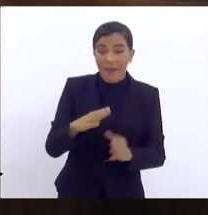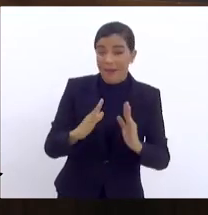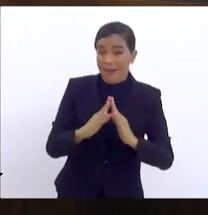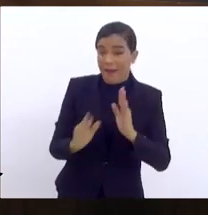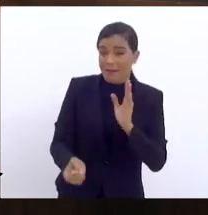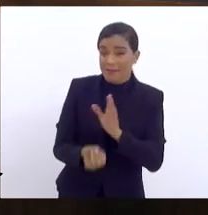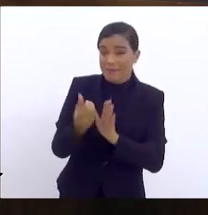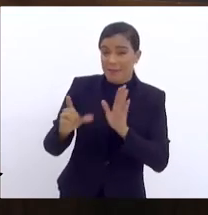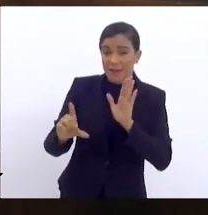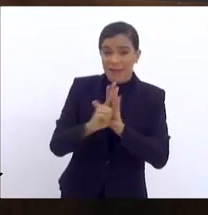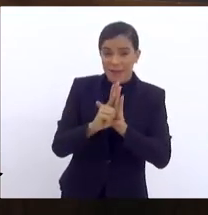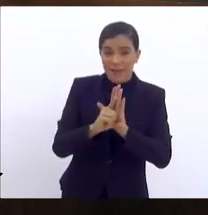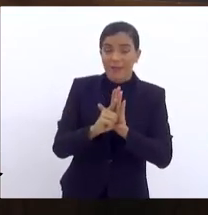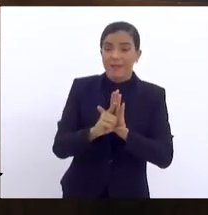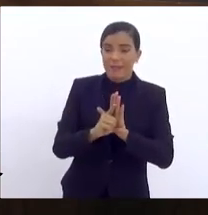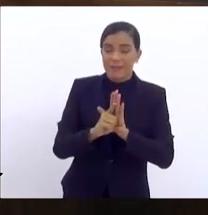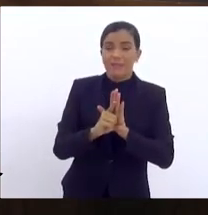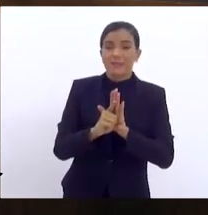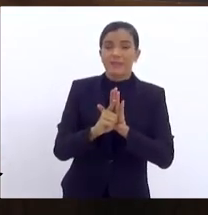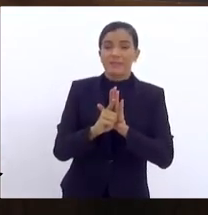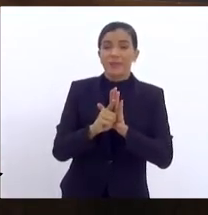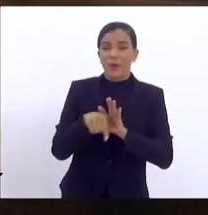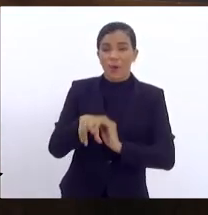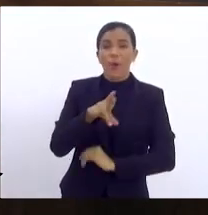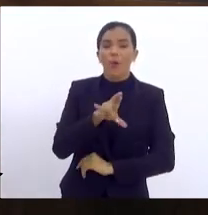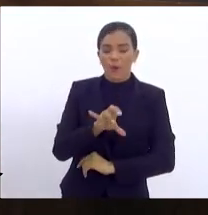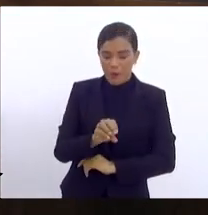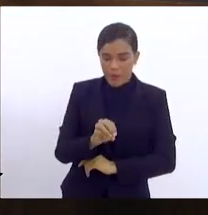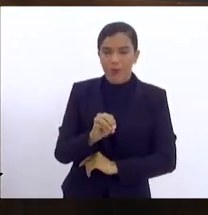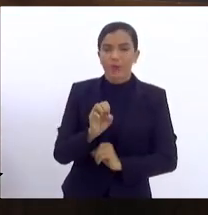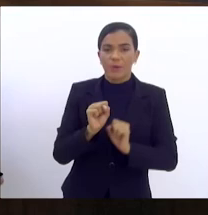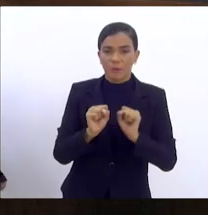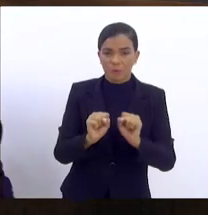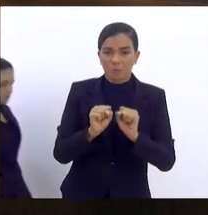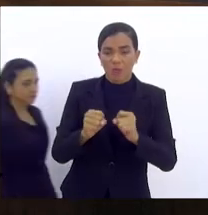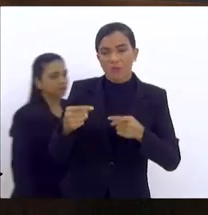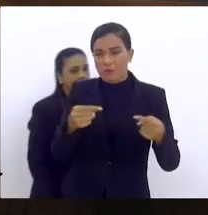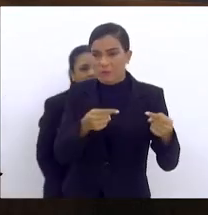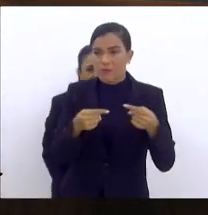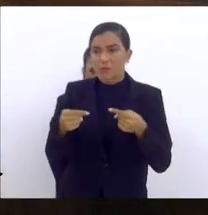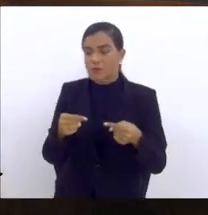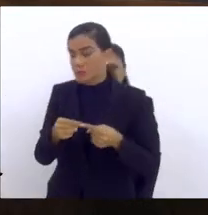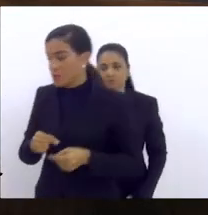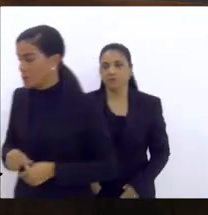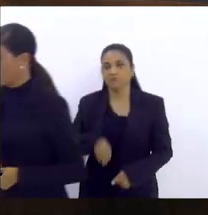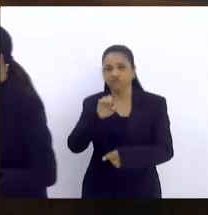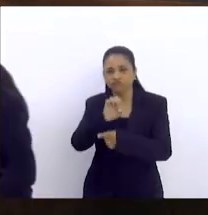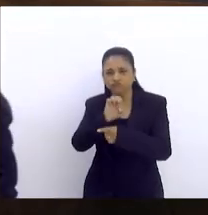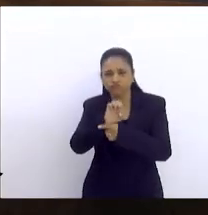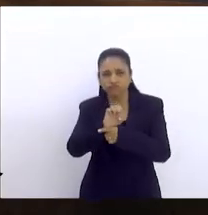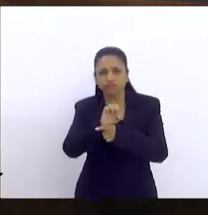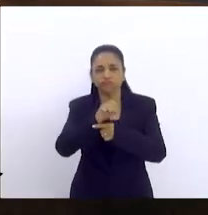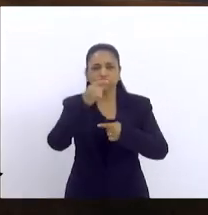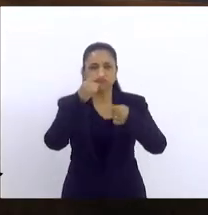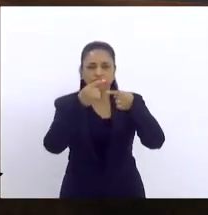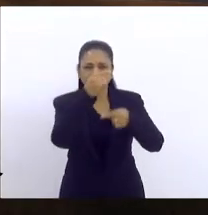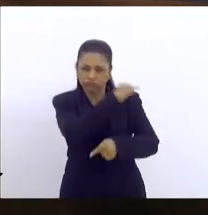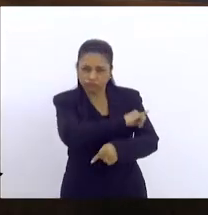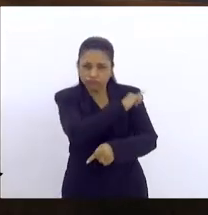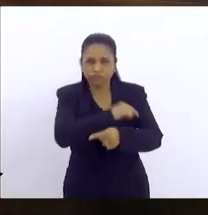aqui a o Rio de Janeiro a discutido várias outras pautas são